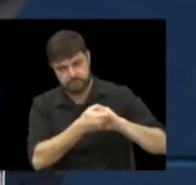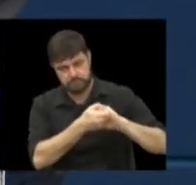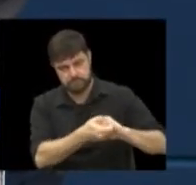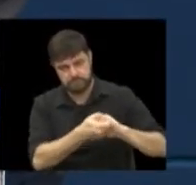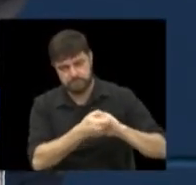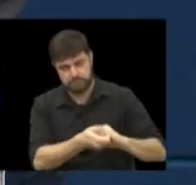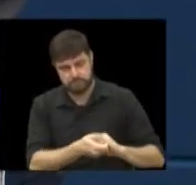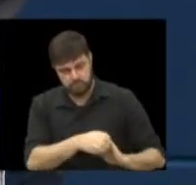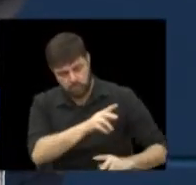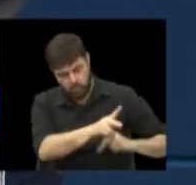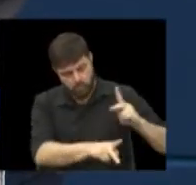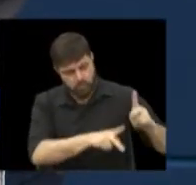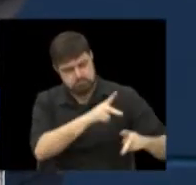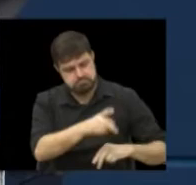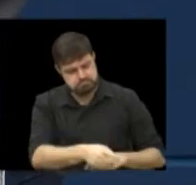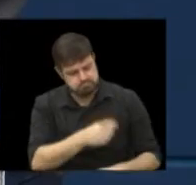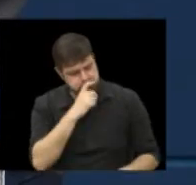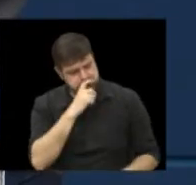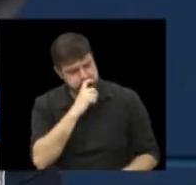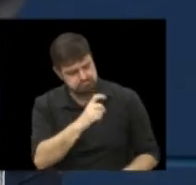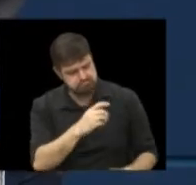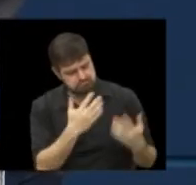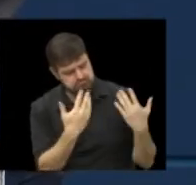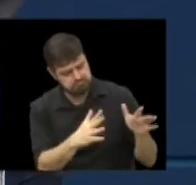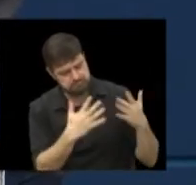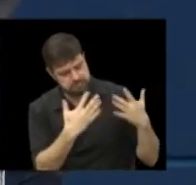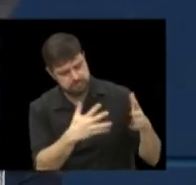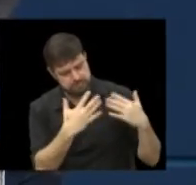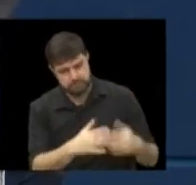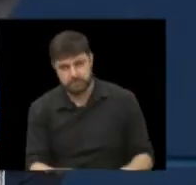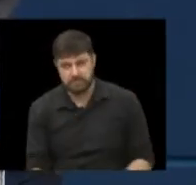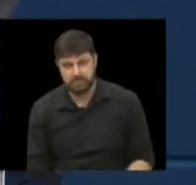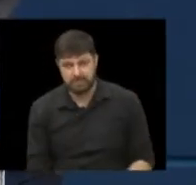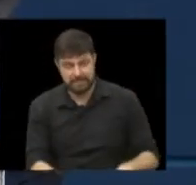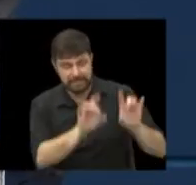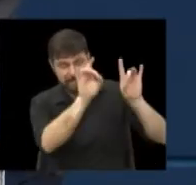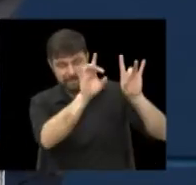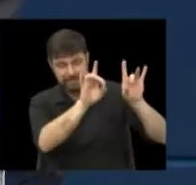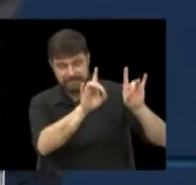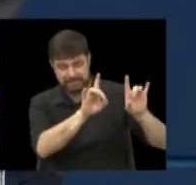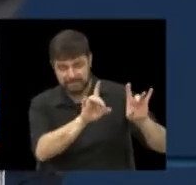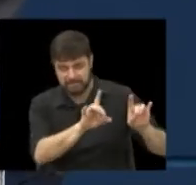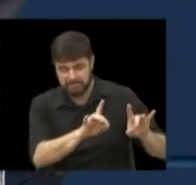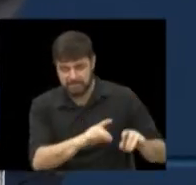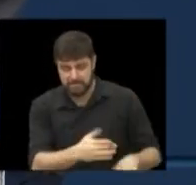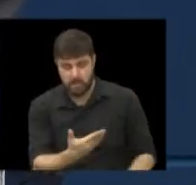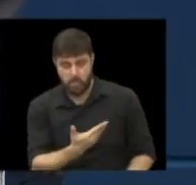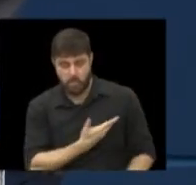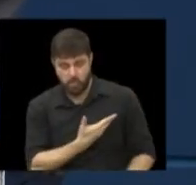a população daquela região, quero mandar um abraço muito especial ao meu